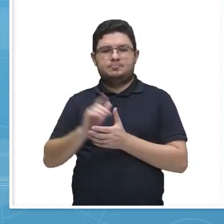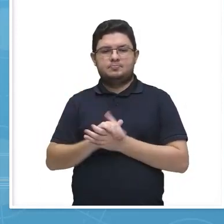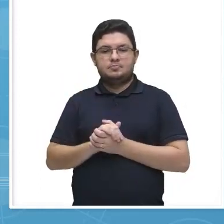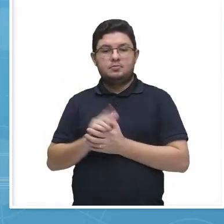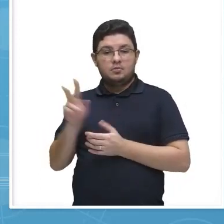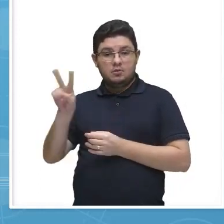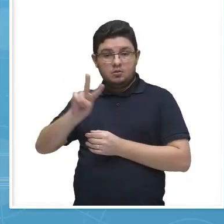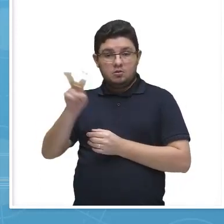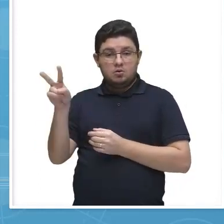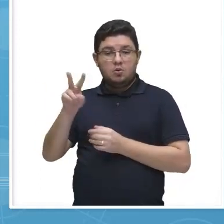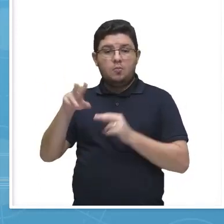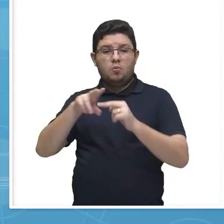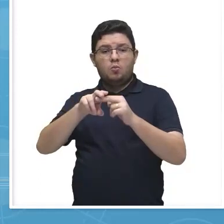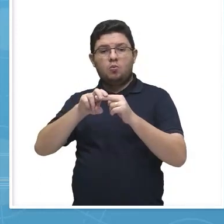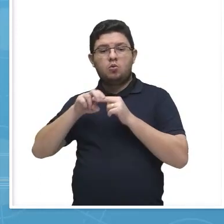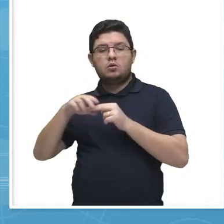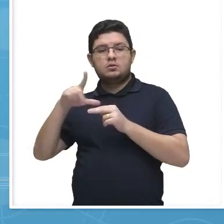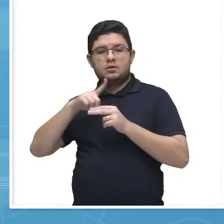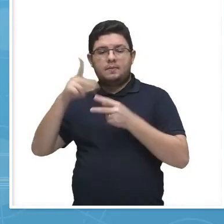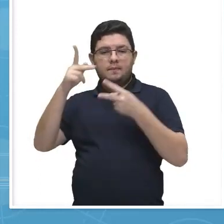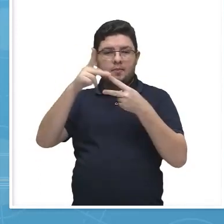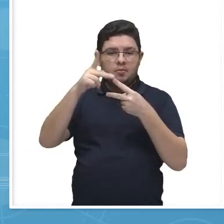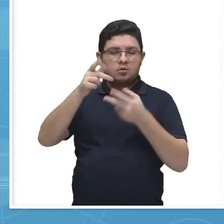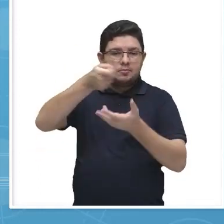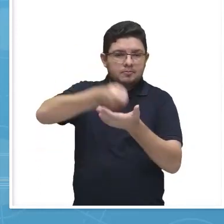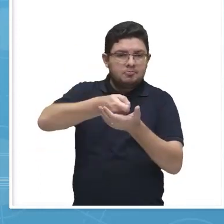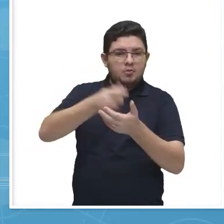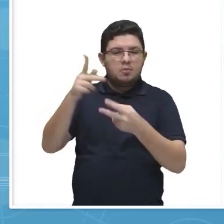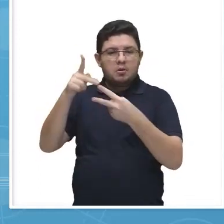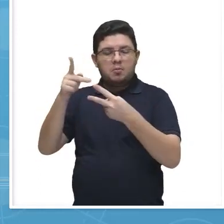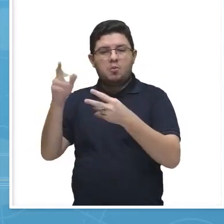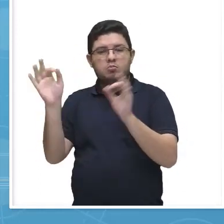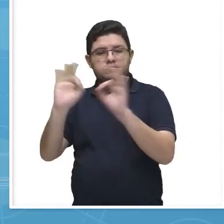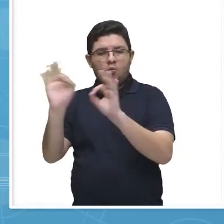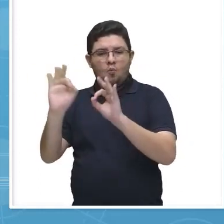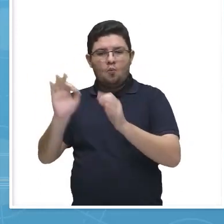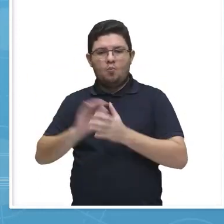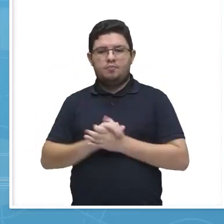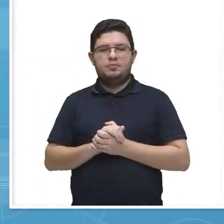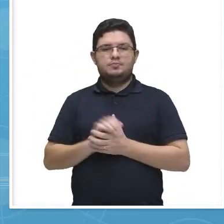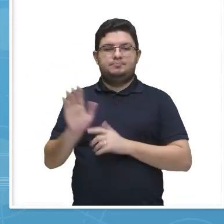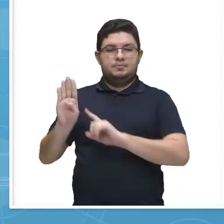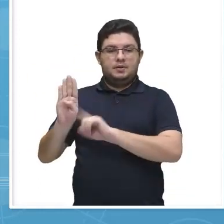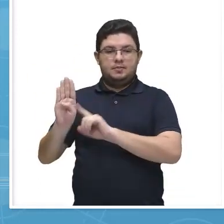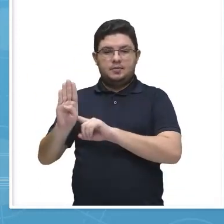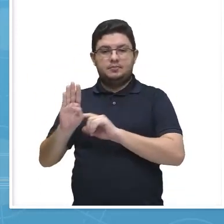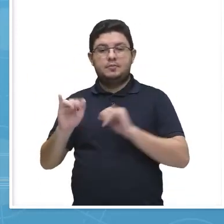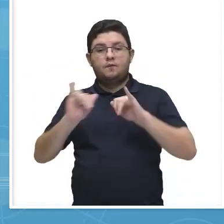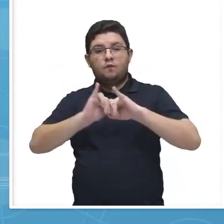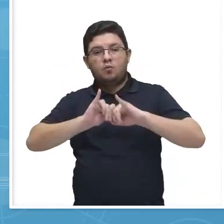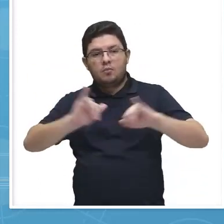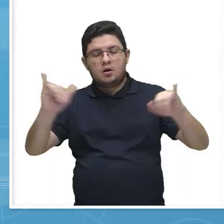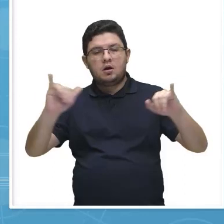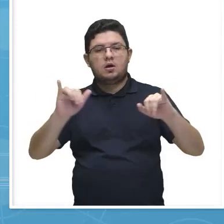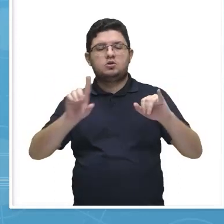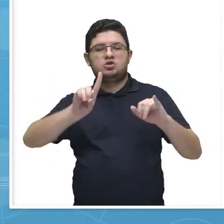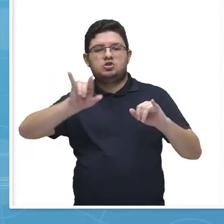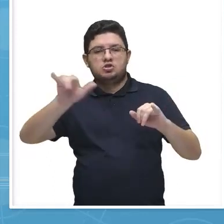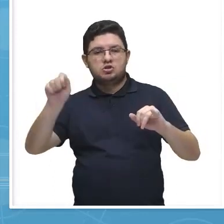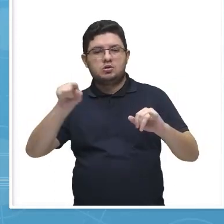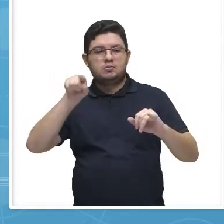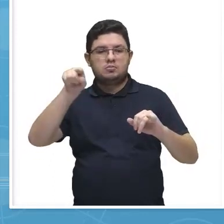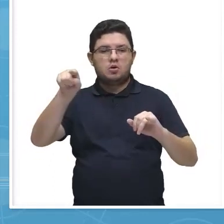sem preposição e outro com preposição. E pode ser o inverso também. Informei as datas ao diretor. Quem informa, informa